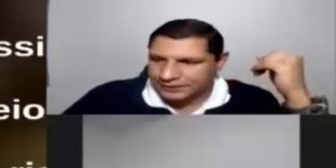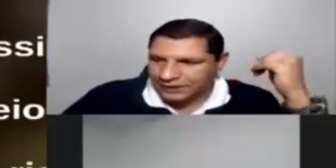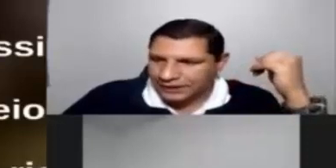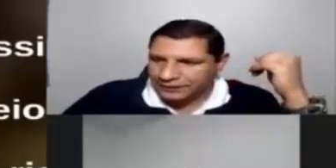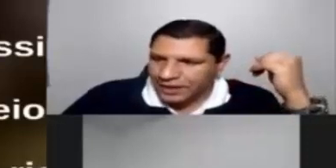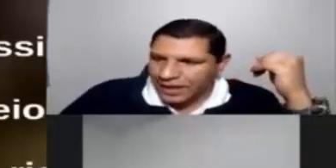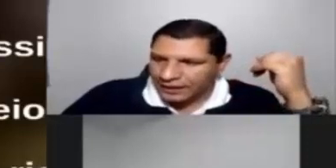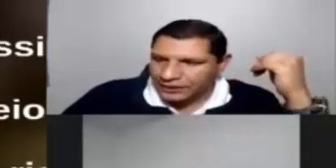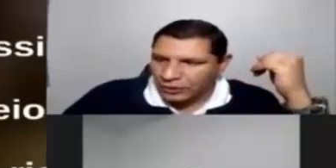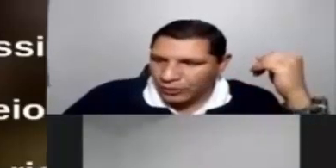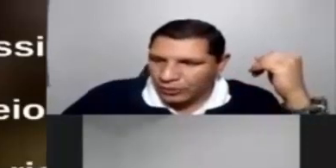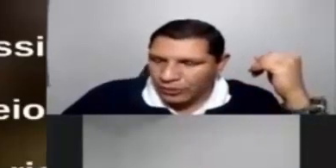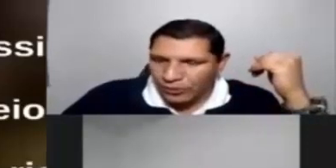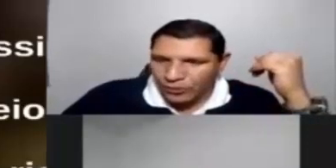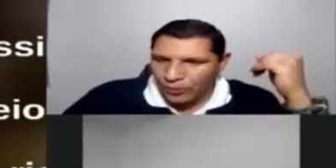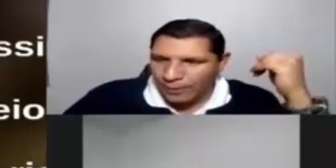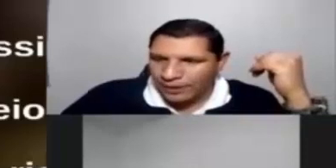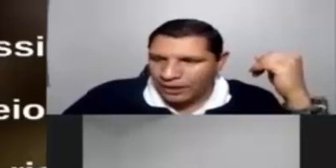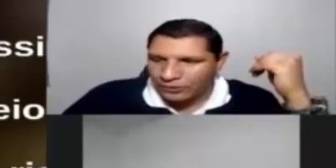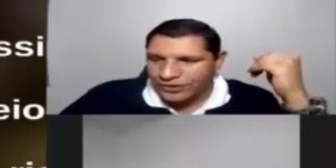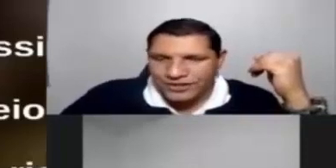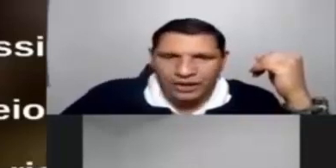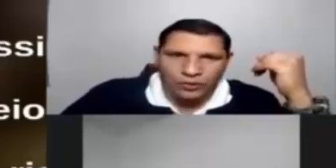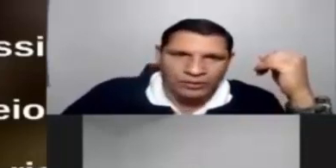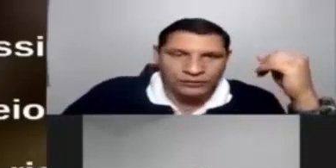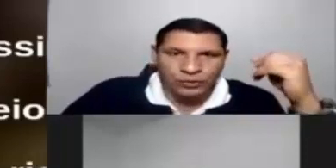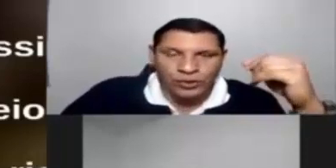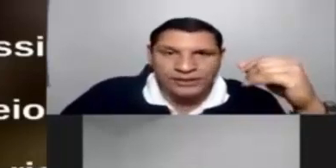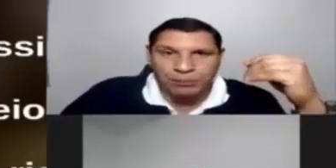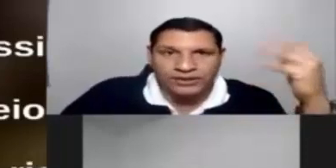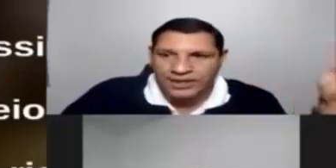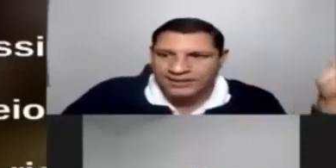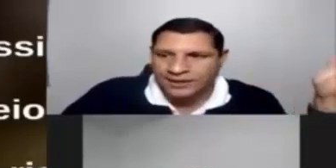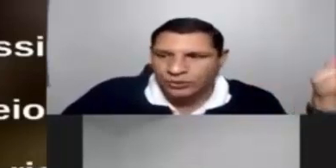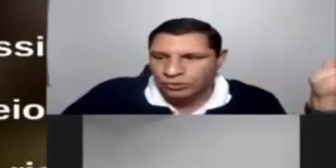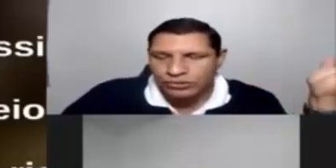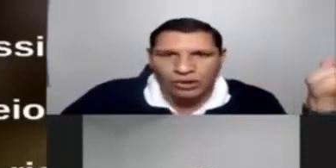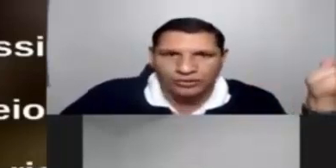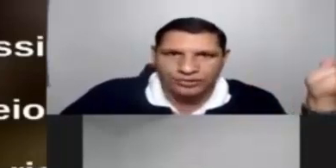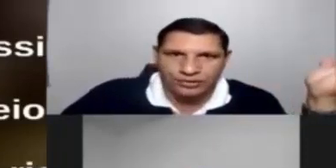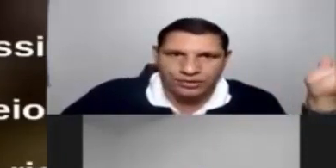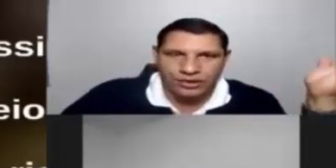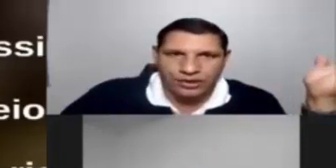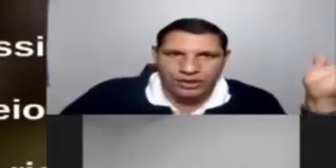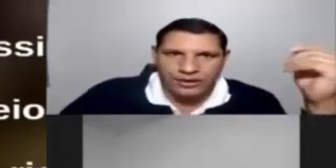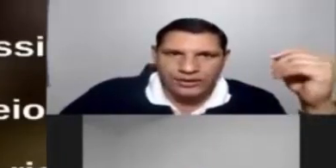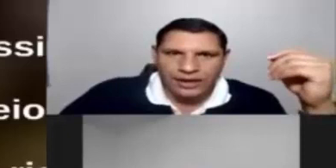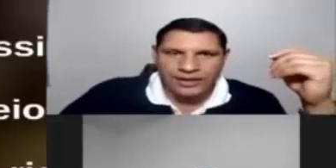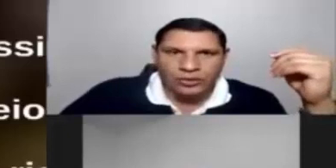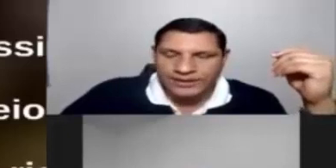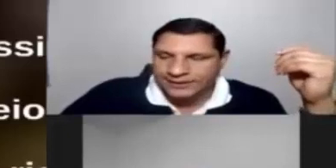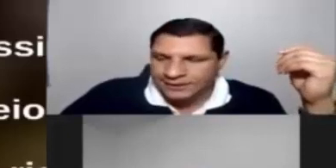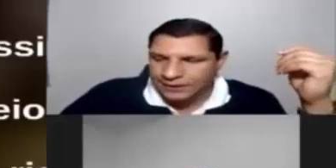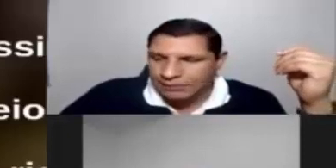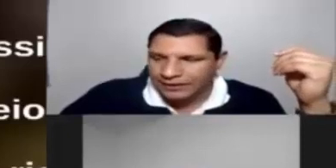é que o Abraão seja uma das figuras importantes ali do mundo dos mortos e